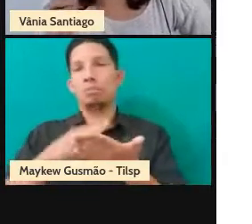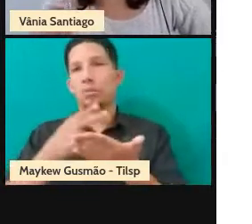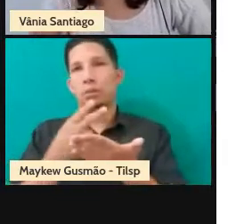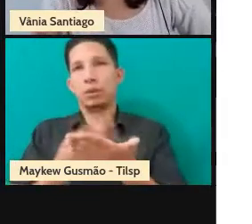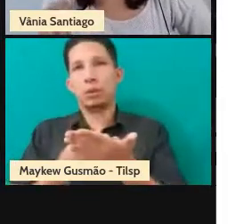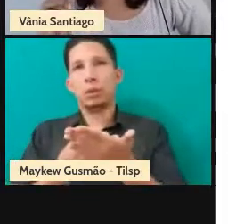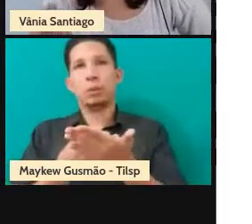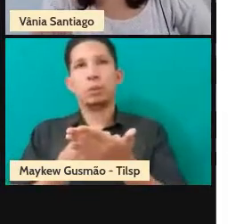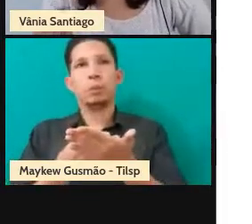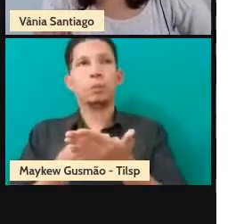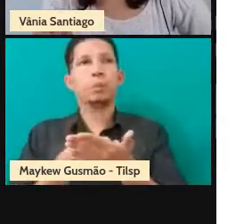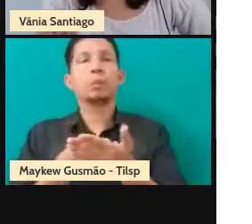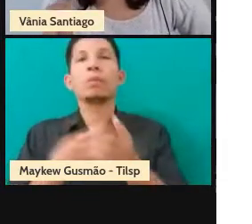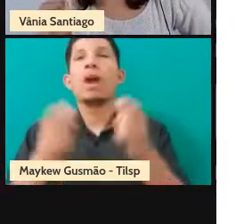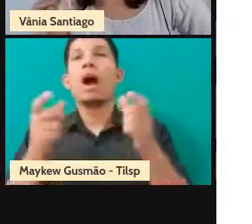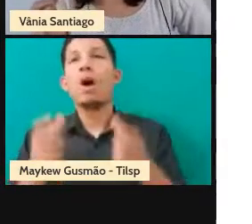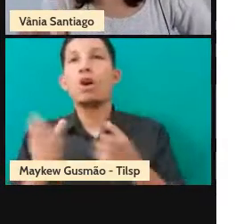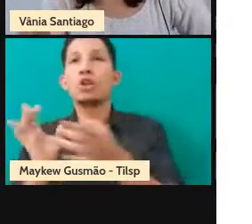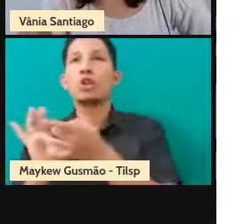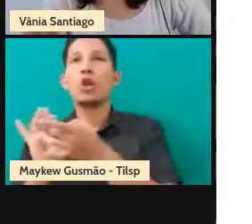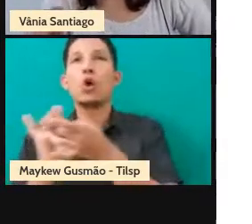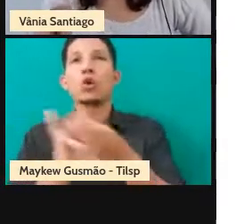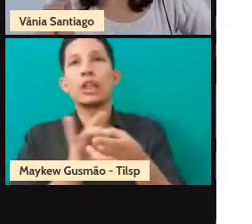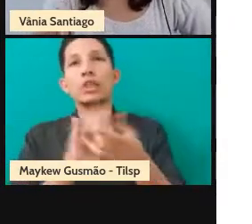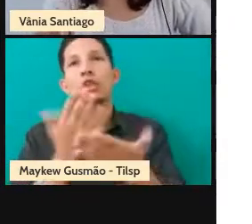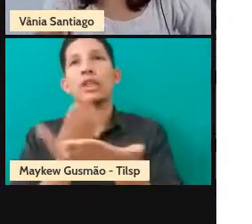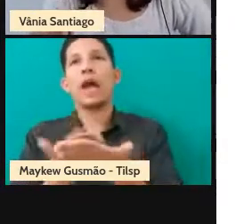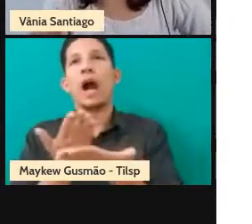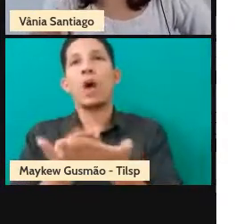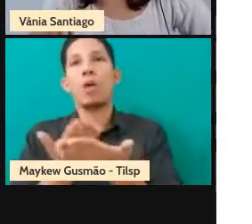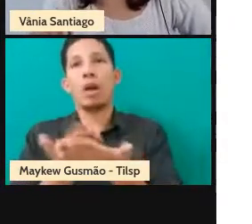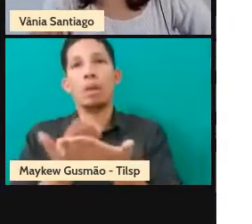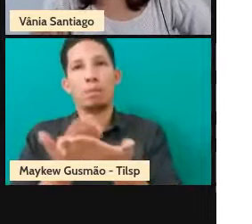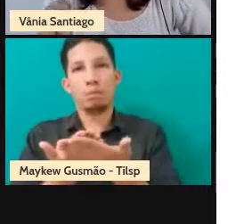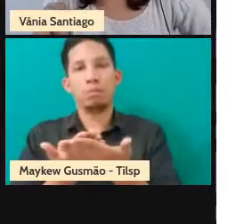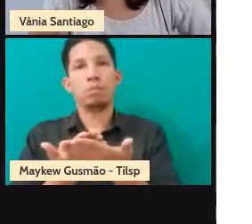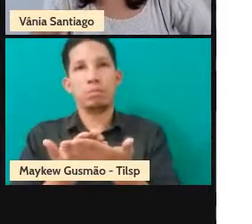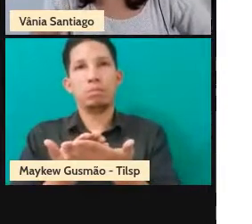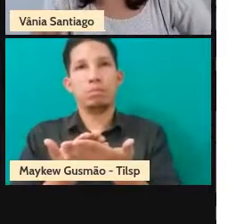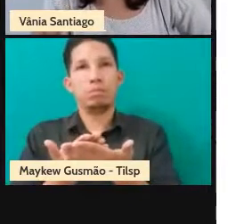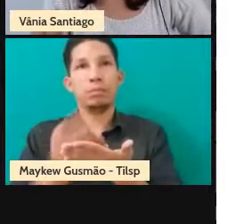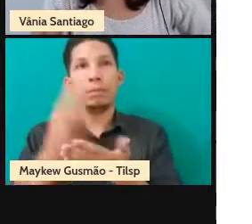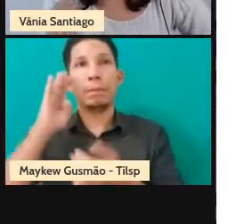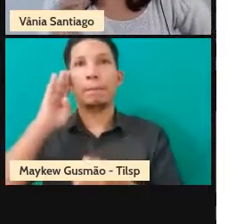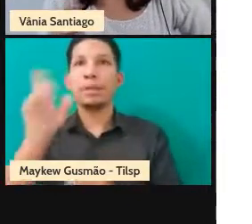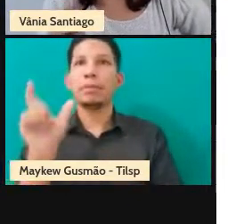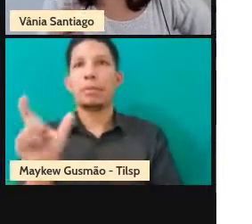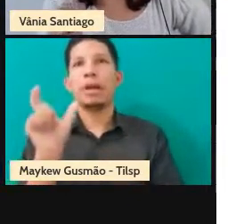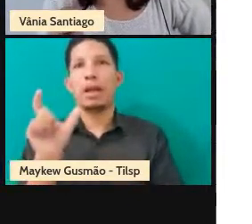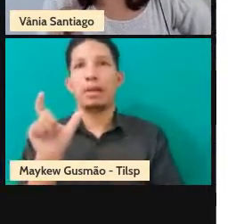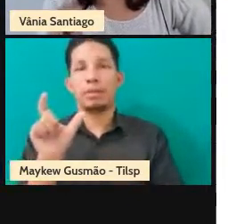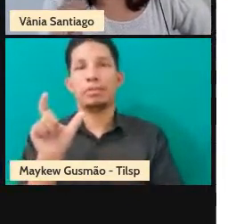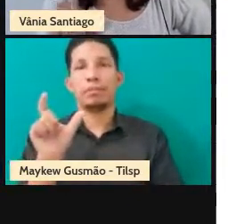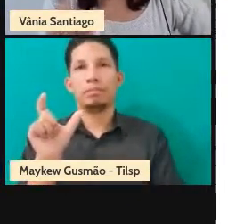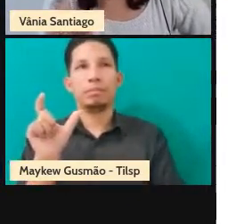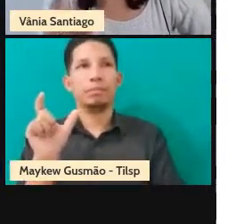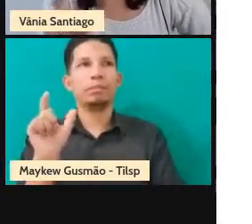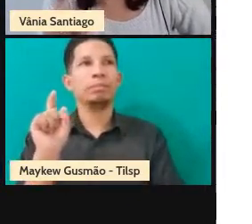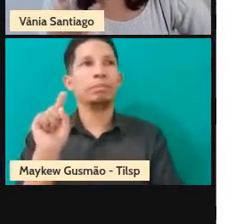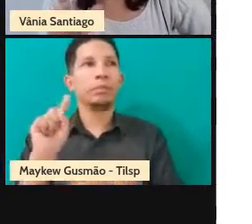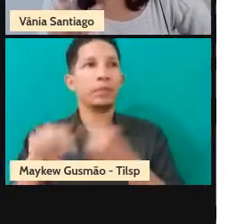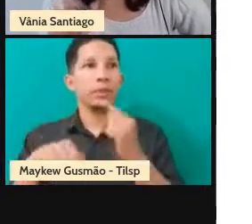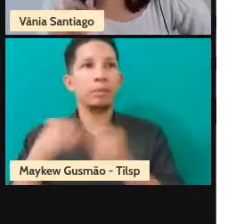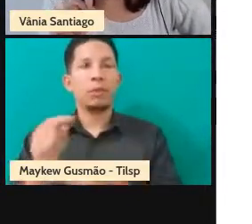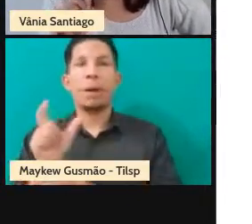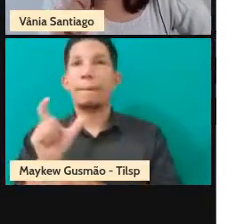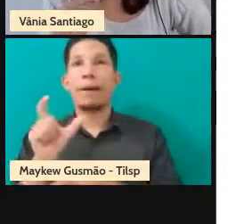tradutor em situação de uma aula. Então, essa é a principal palavra. E depois, a segunda